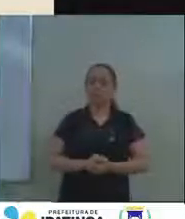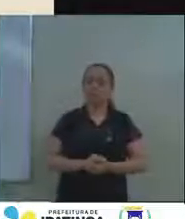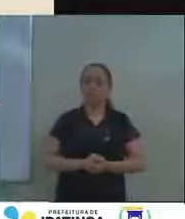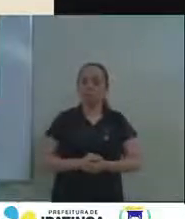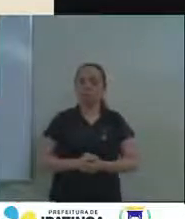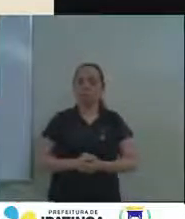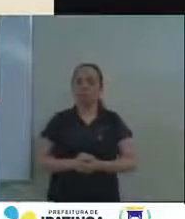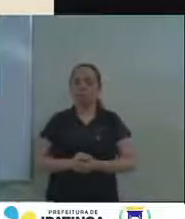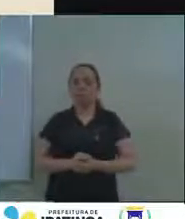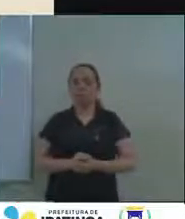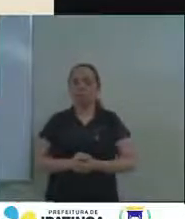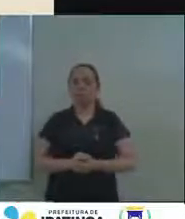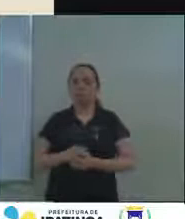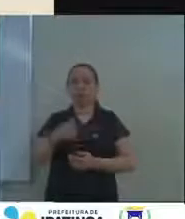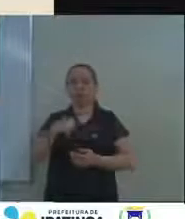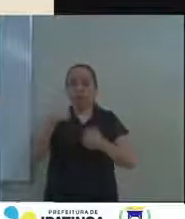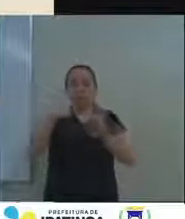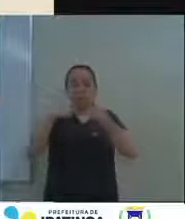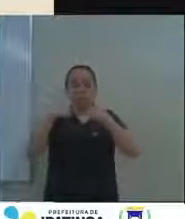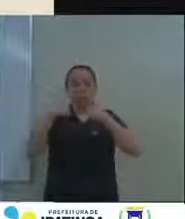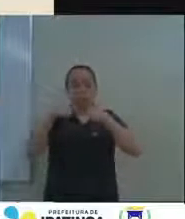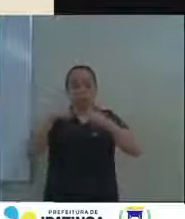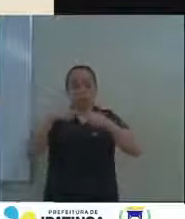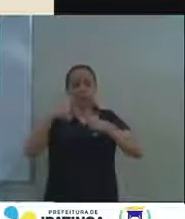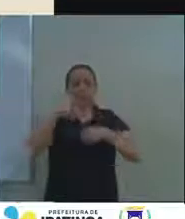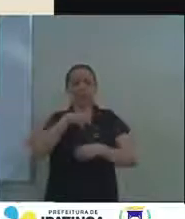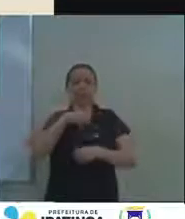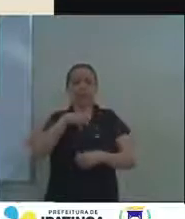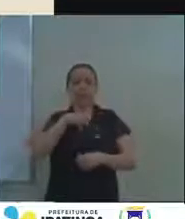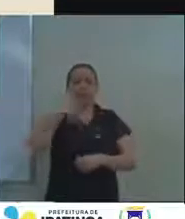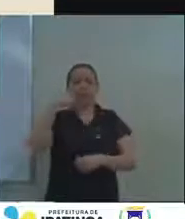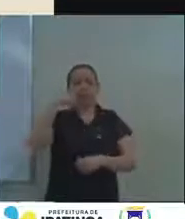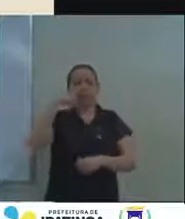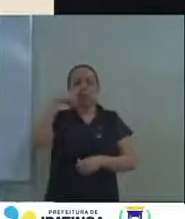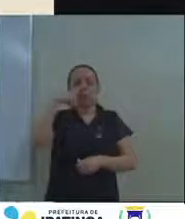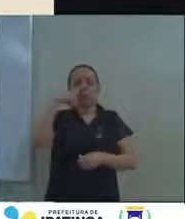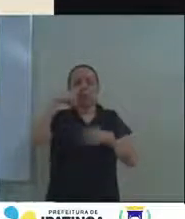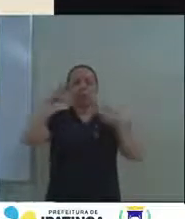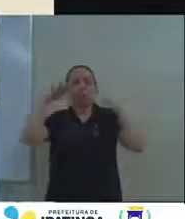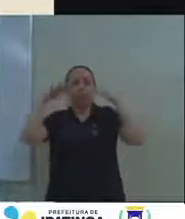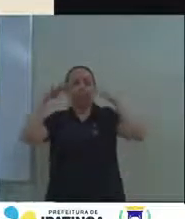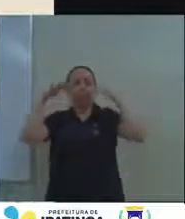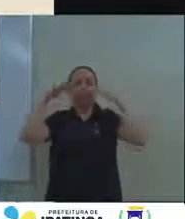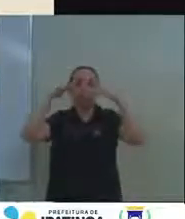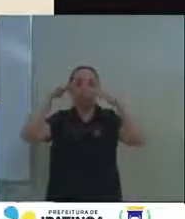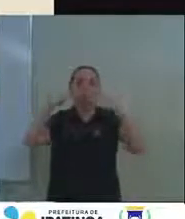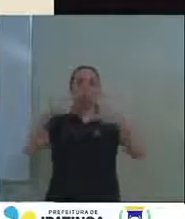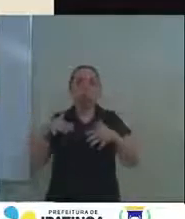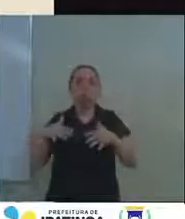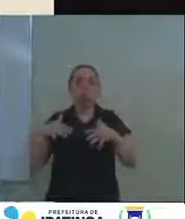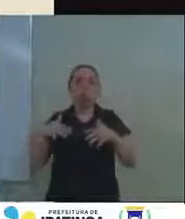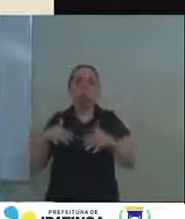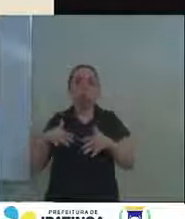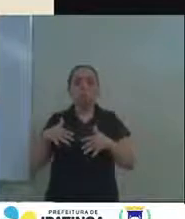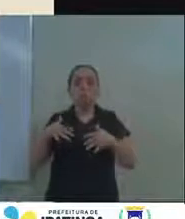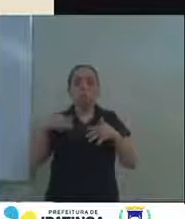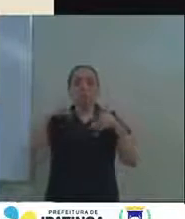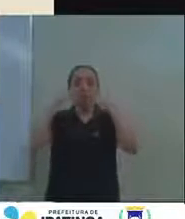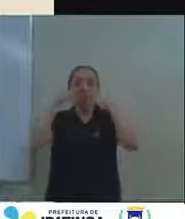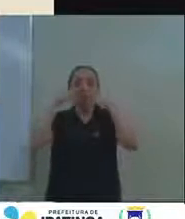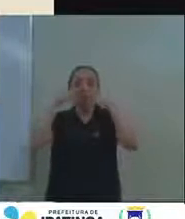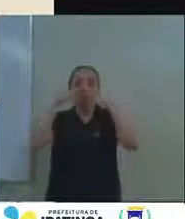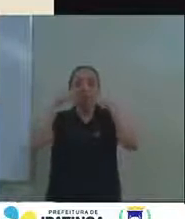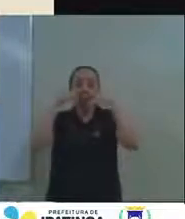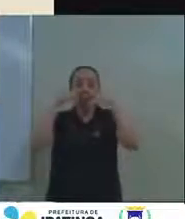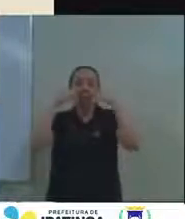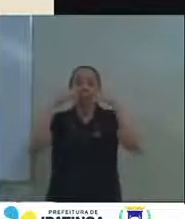Detalhe aqui, eu preciso sentir o meu nariz vibrando. Eu não posso fazer esforço aqui, ó. Eu tenho que